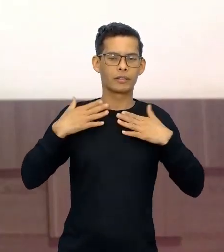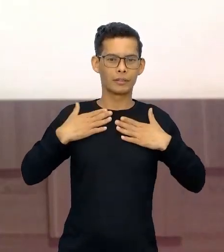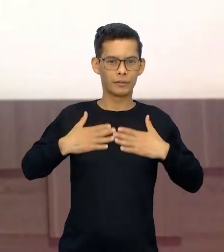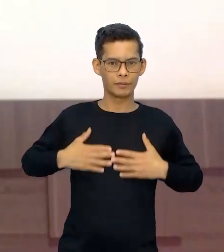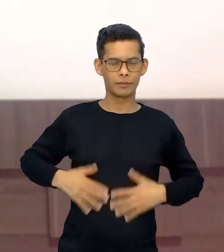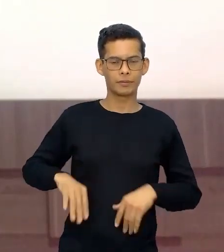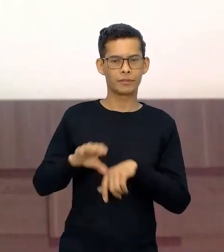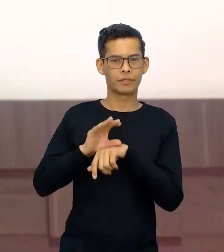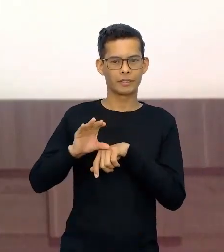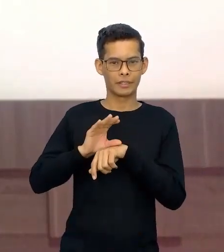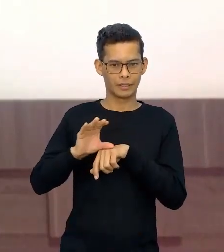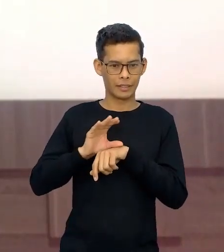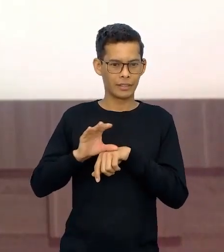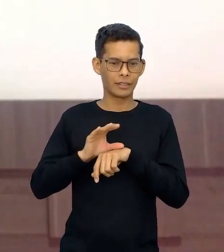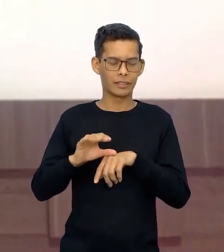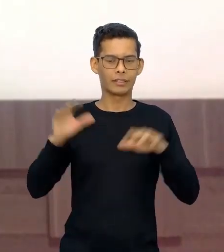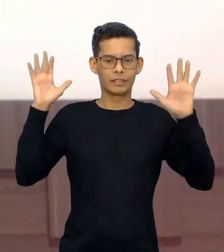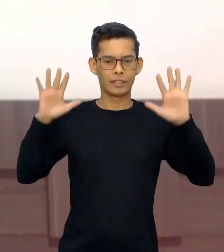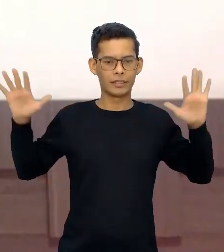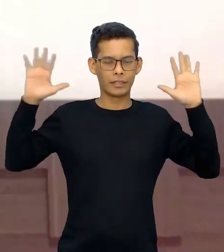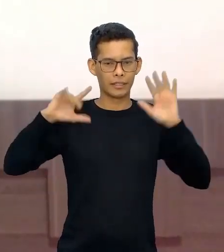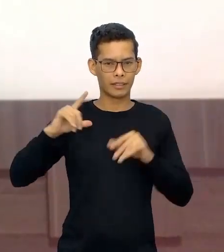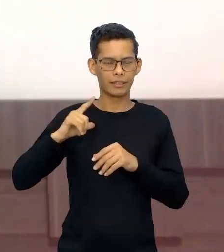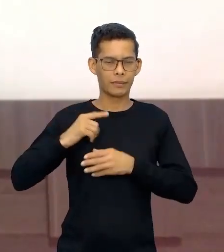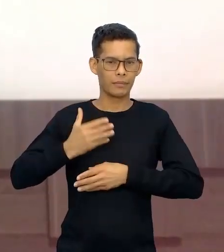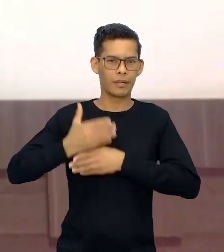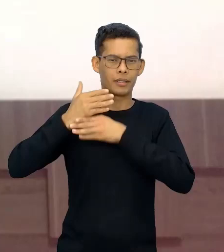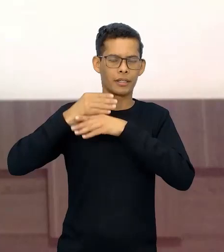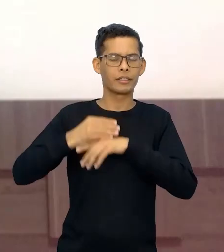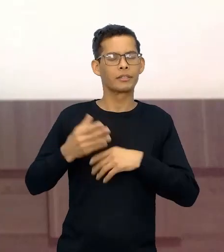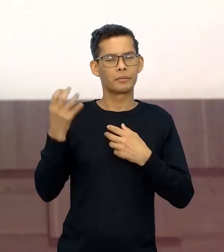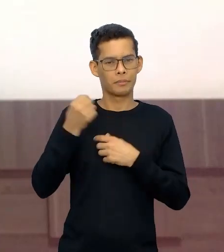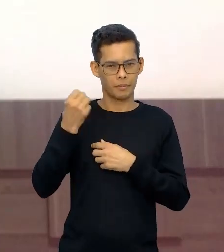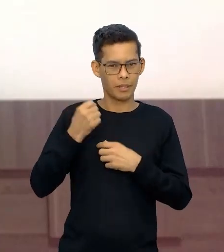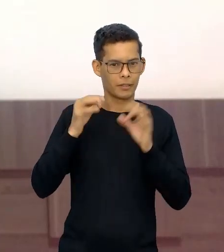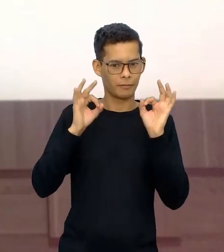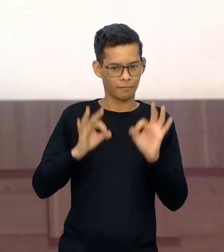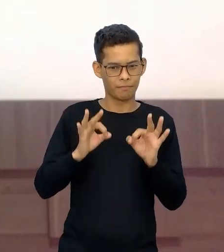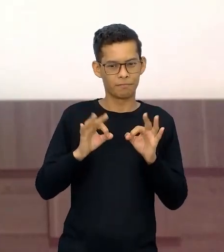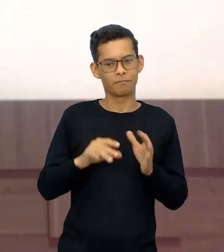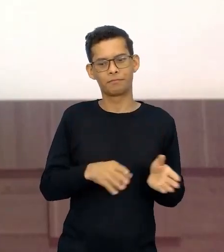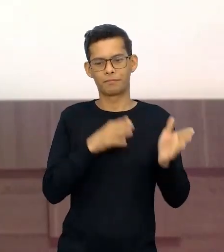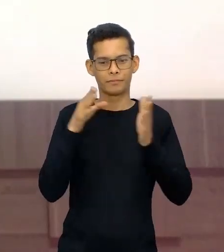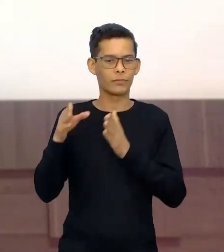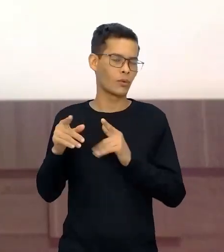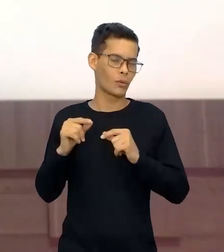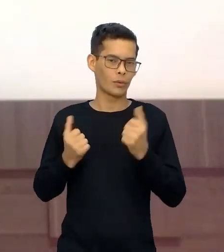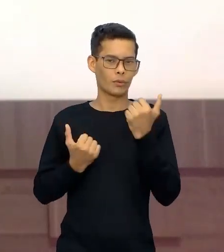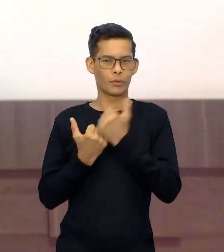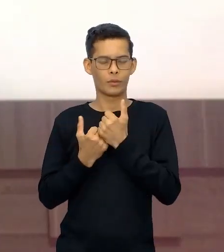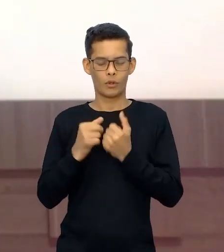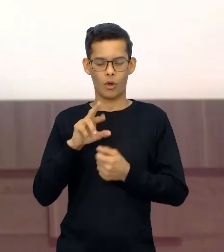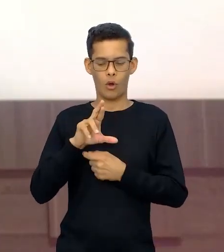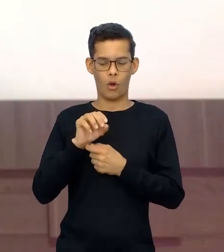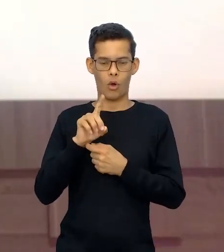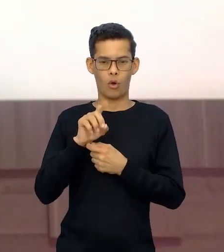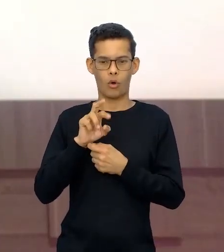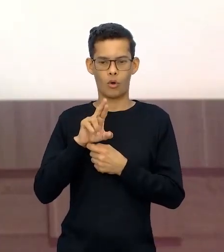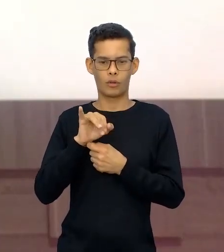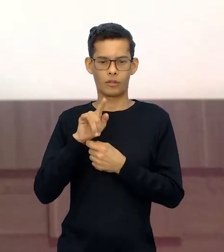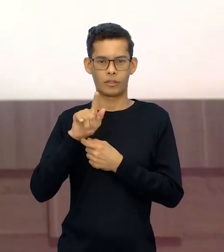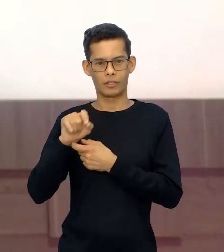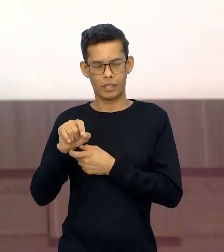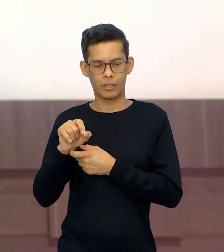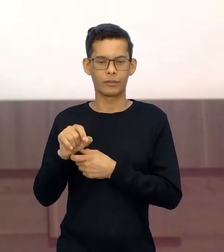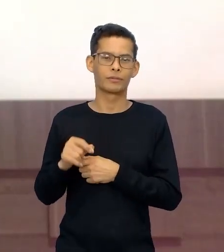cinza e atrás de mim tem uma parede branca, Então, agora, para dar sequência à nossa formação, eu passo a palavra para o Rodrigo. É com você,